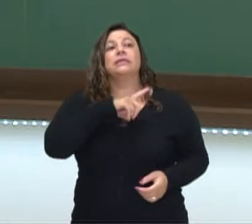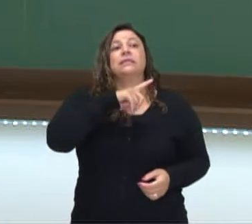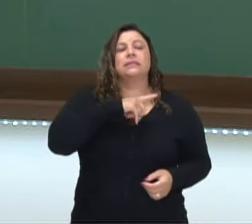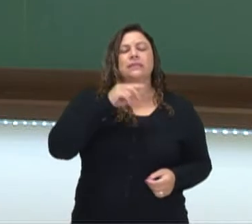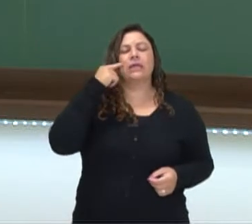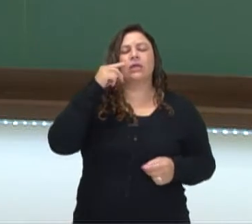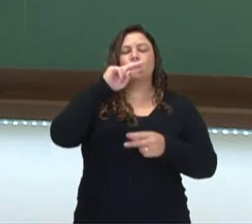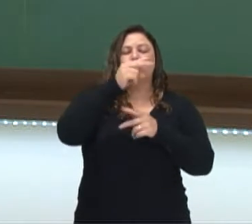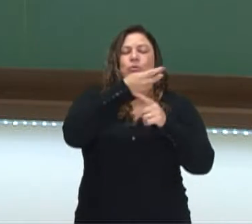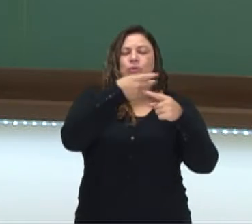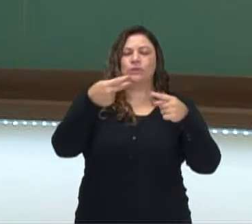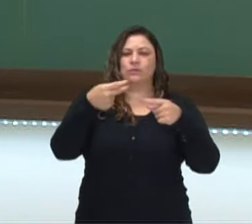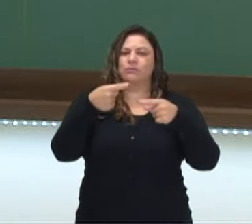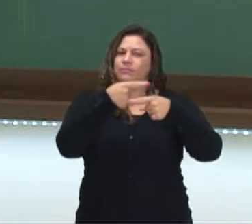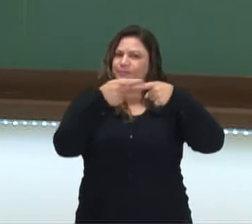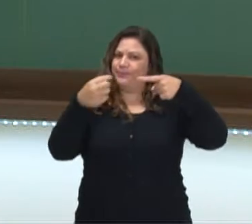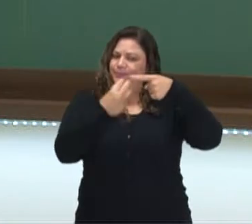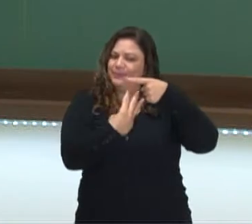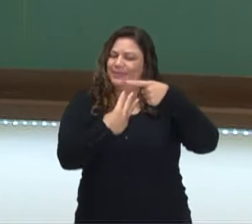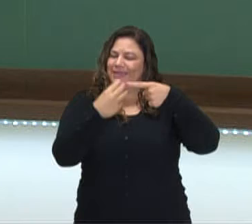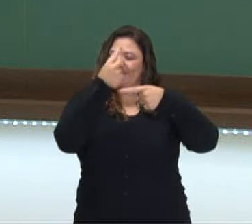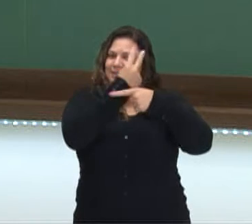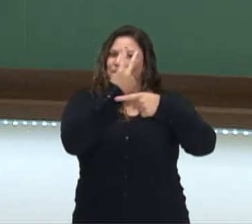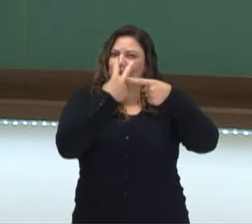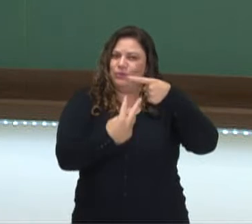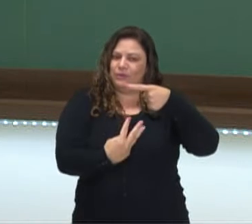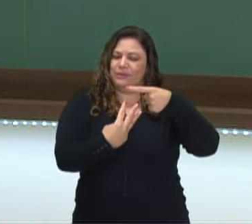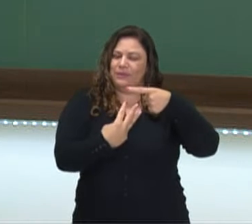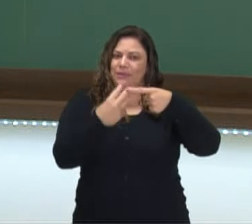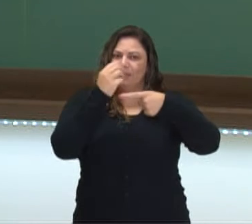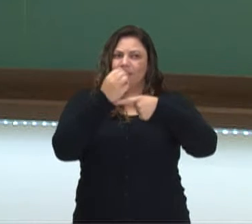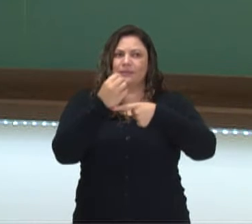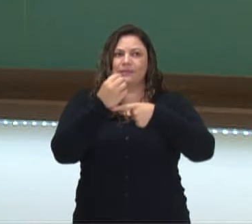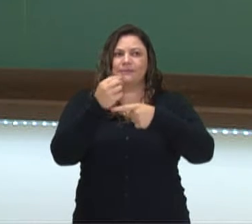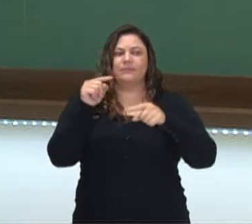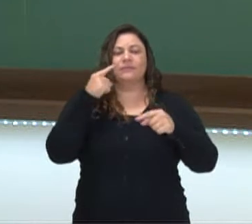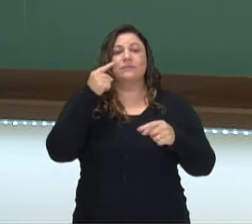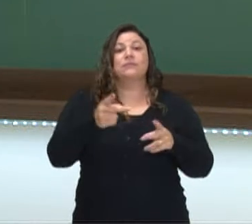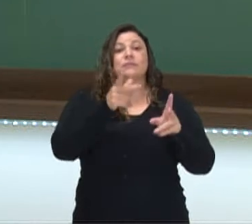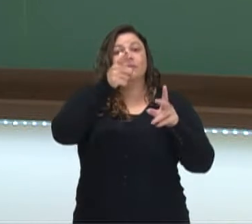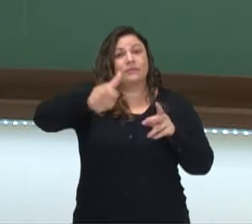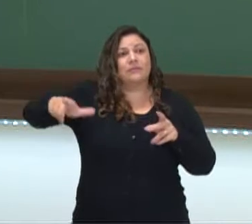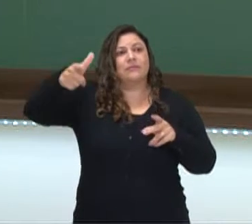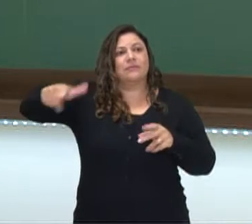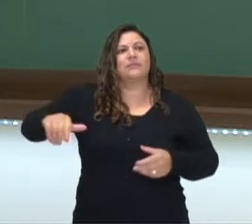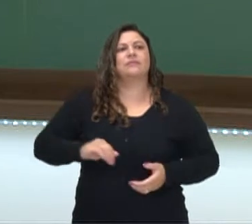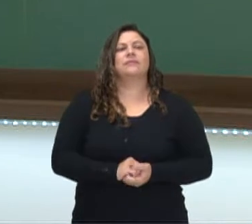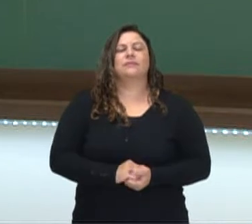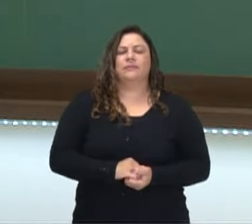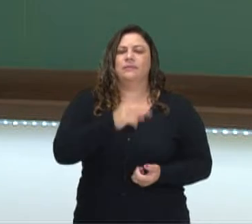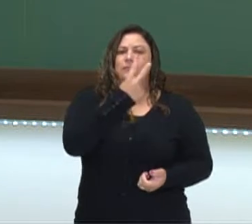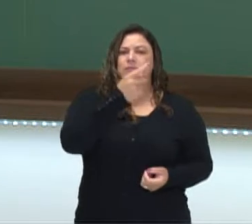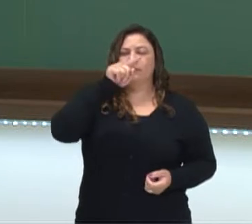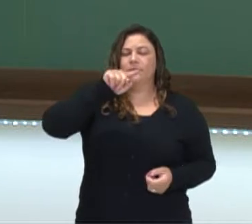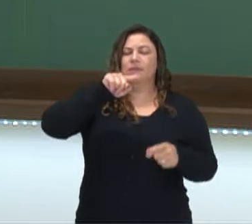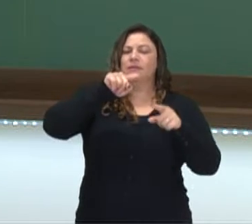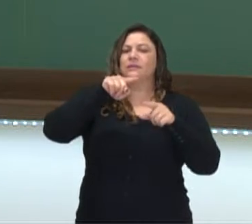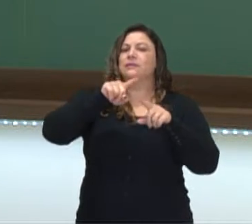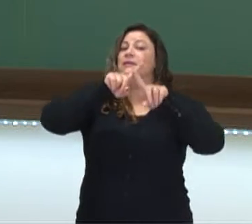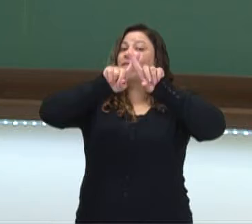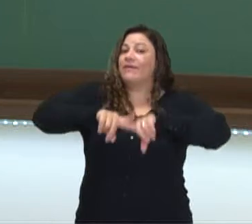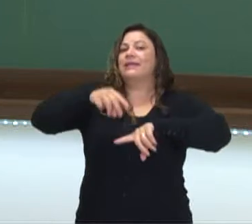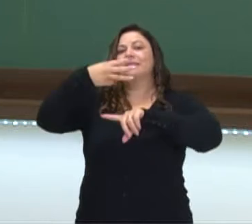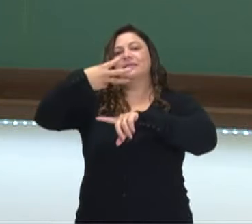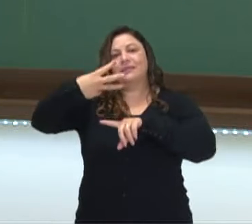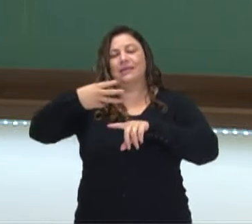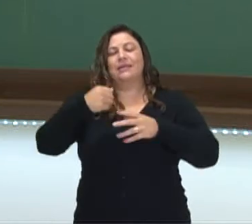uma divisão, o que acontece? Vou repetir as bases aqui na multiplicação, ó. 2 vezes 3, vezes 2 vezes